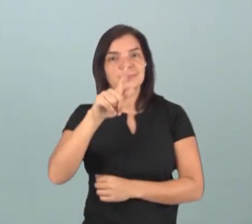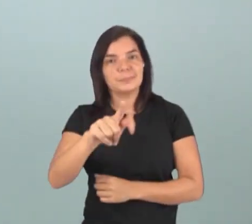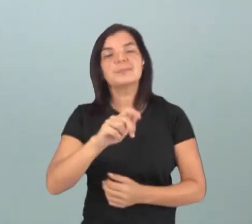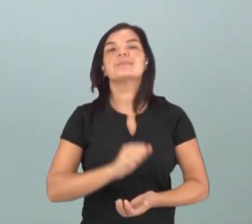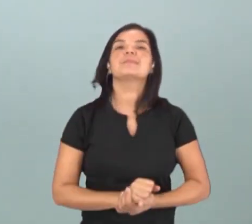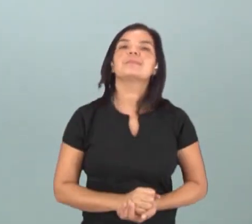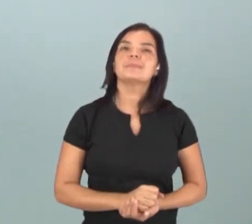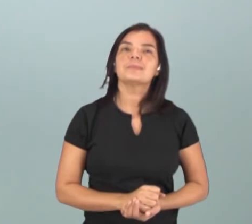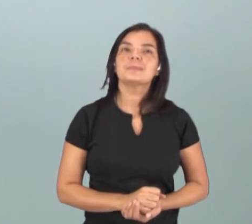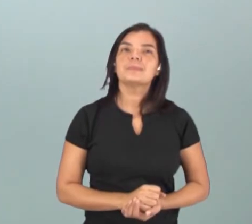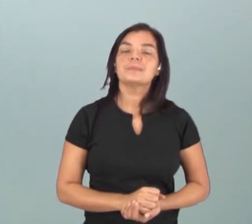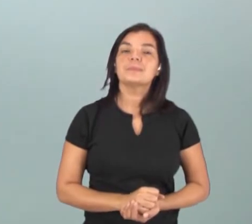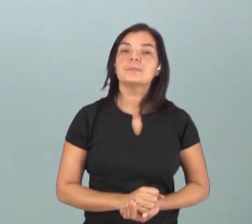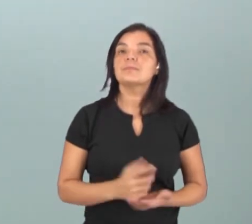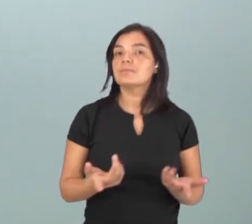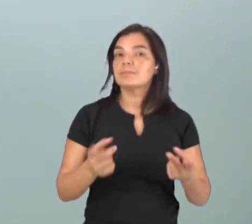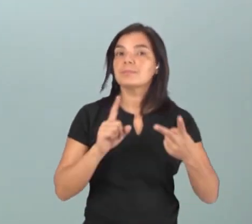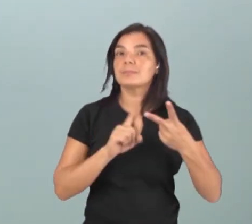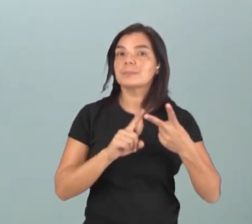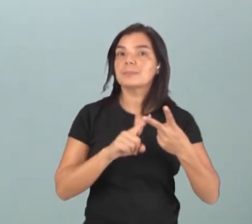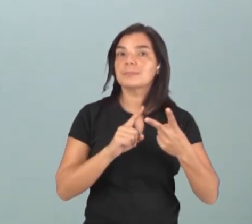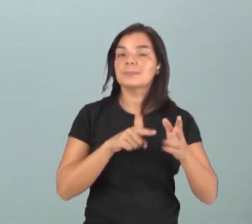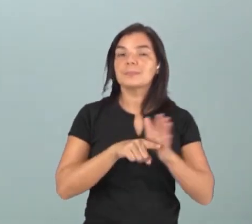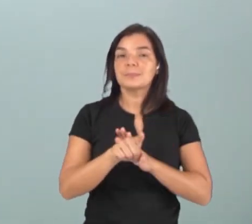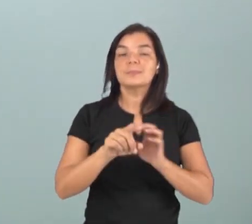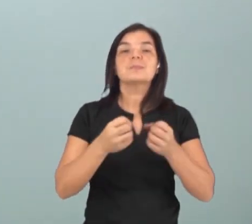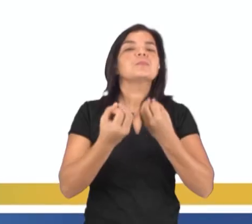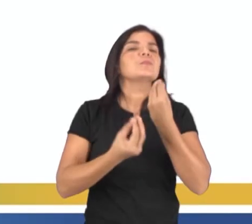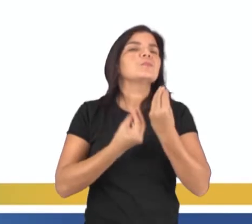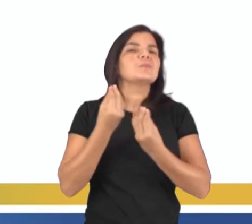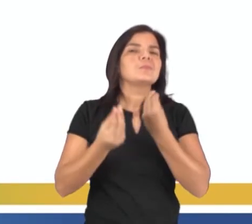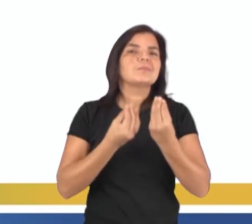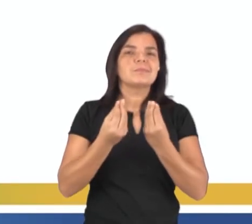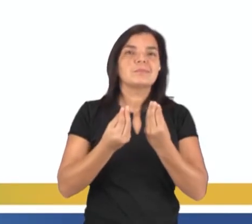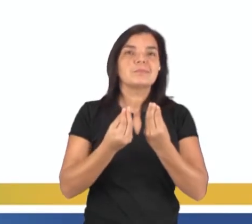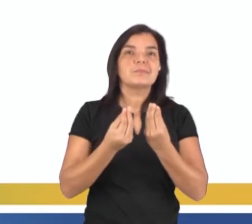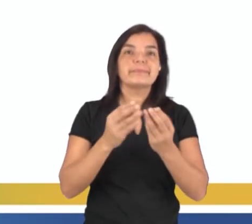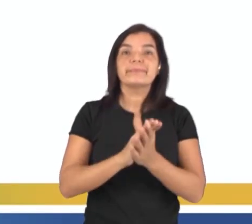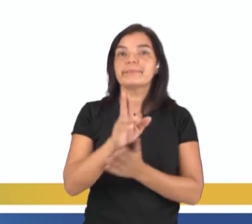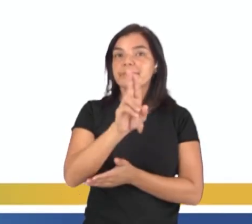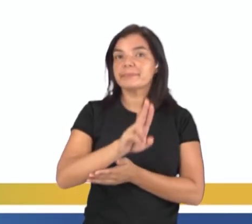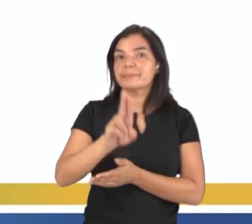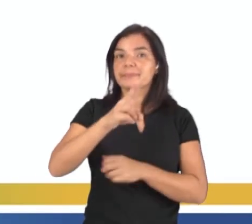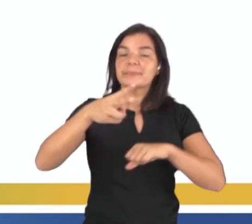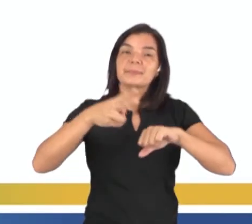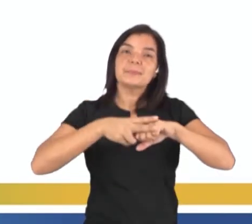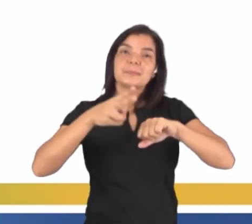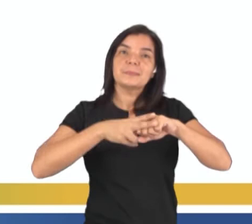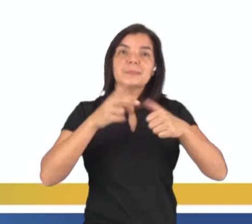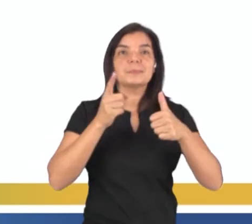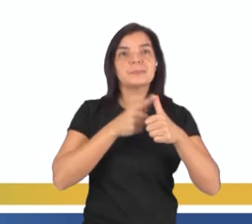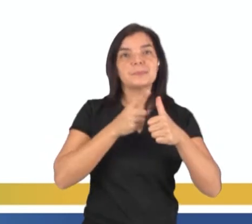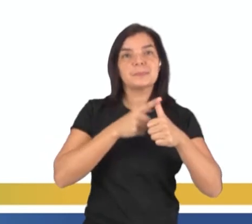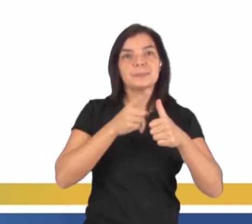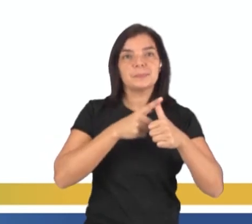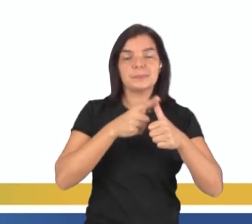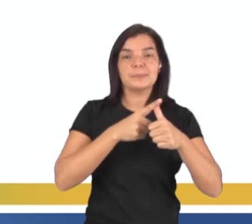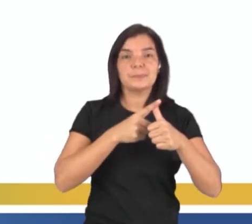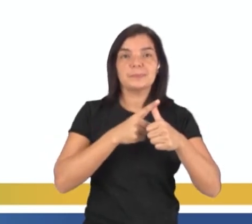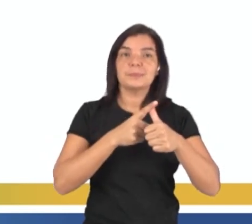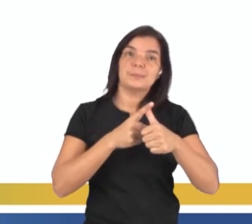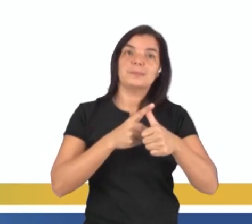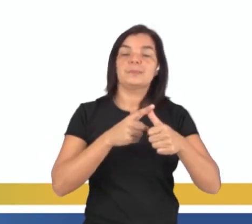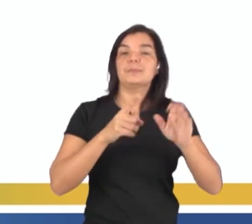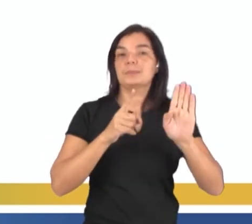verbo. E por último, vocês precisam dizer como ficariam sentenças usando esses verbos aí. Então, na primeira, play soccer, e